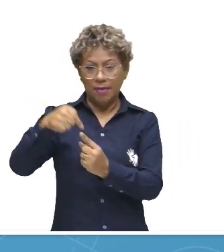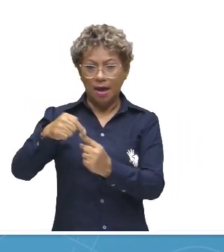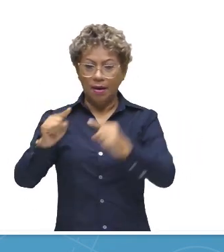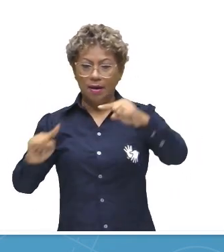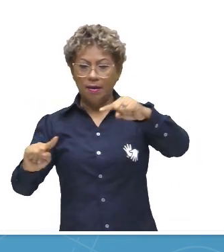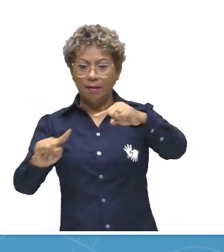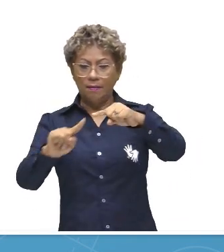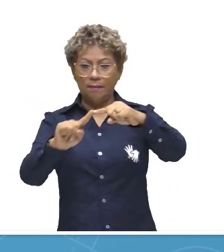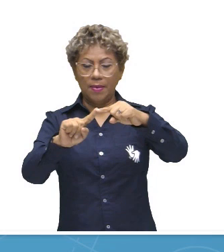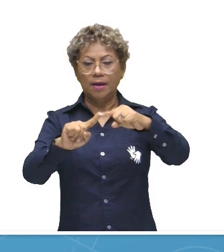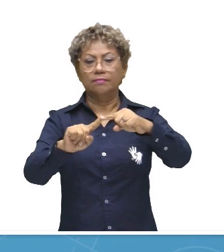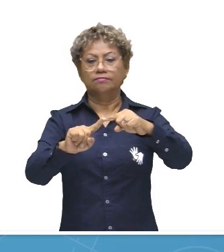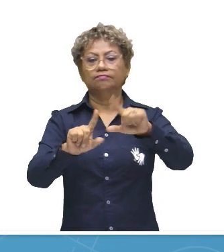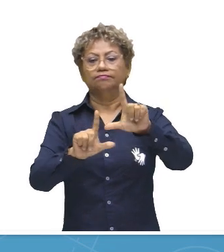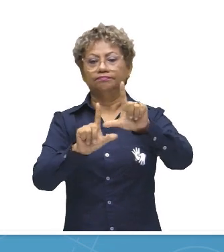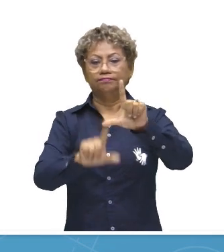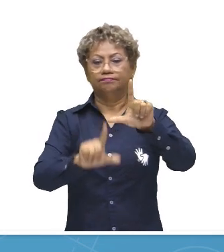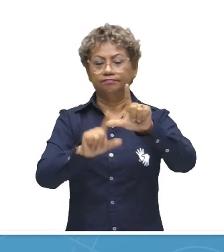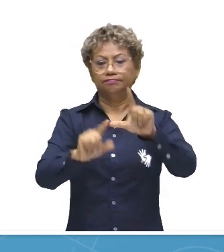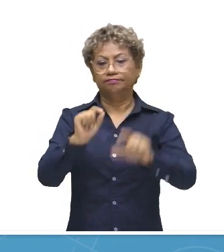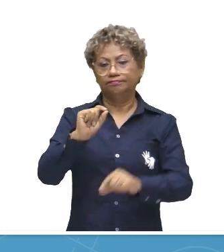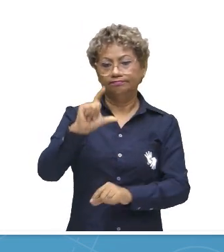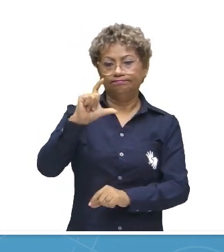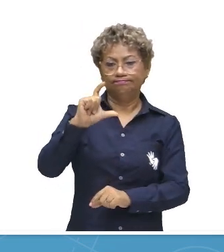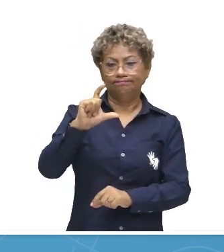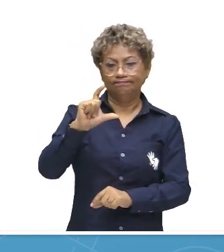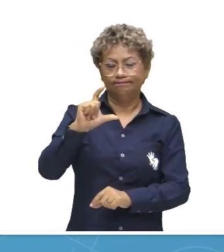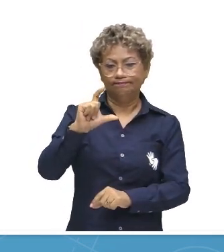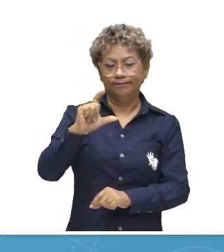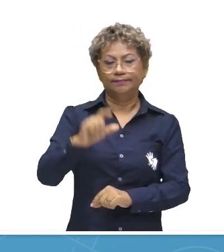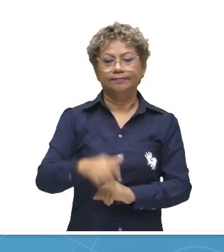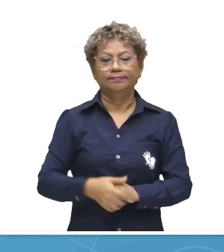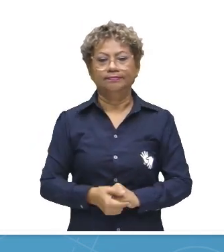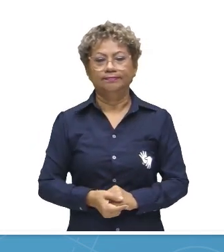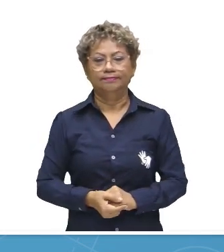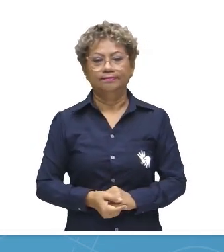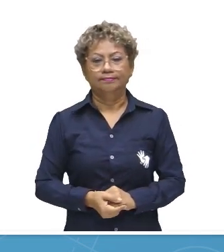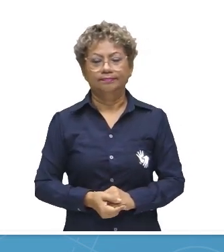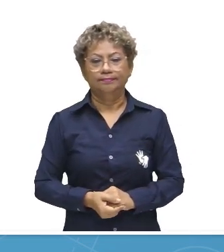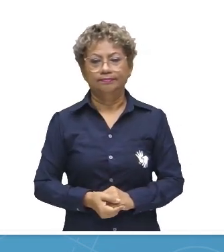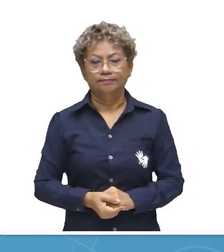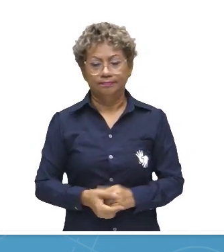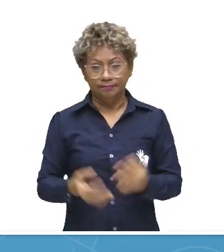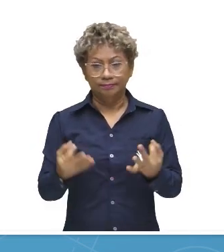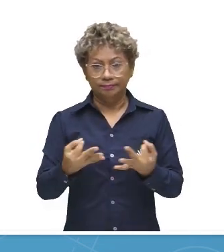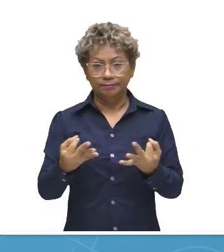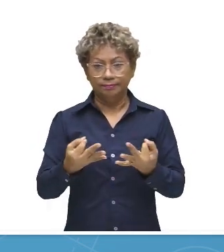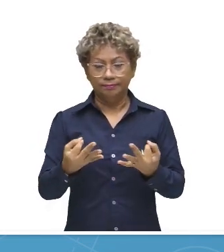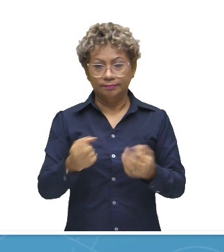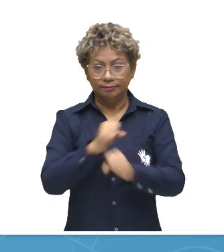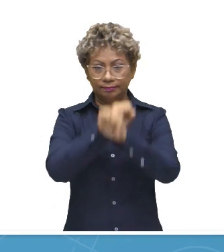letras maiúsculas do nosso alfabeto, correto?